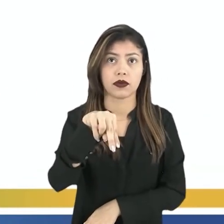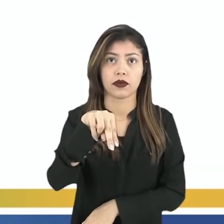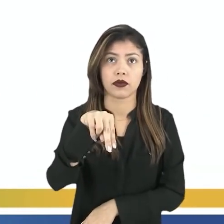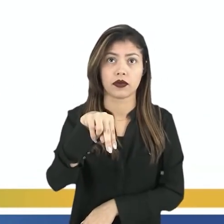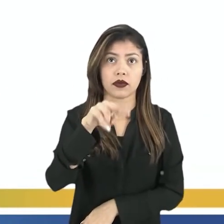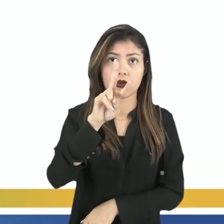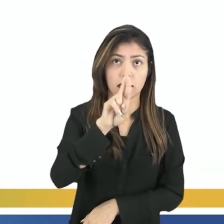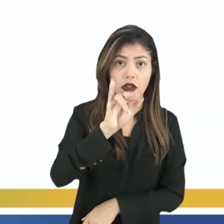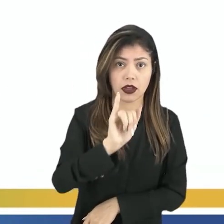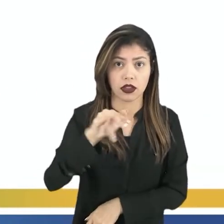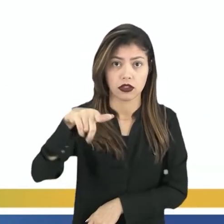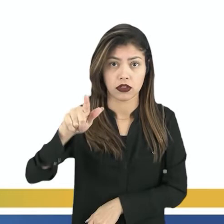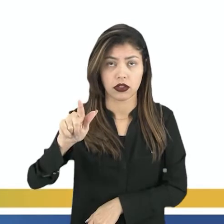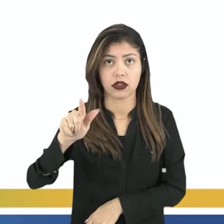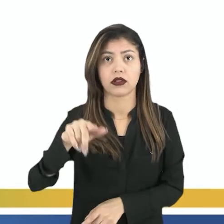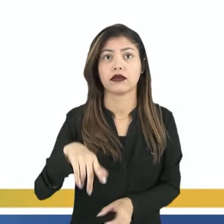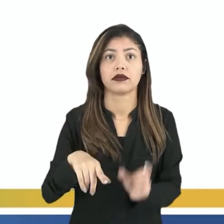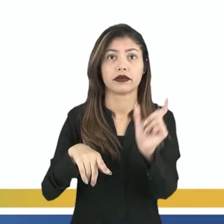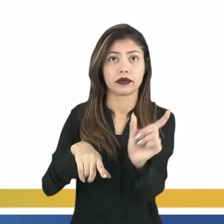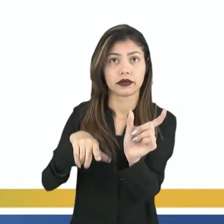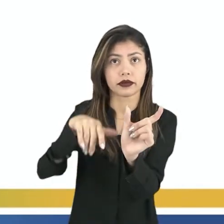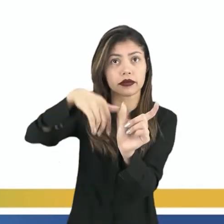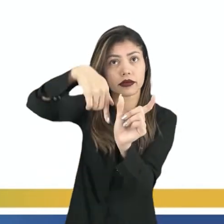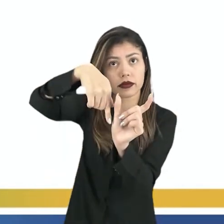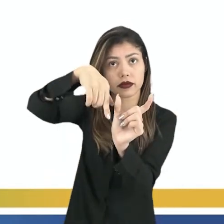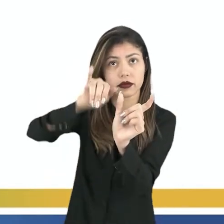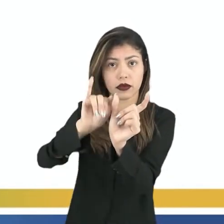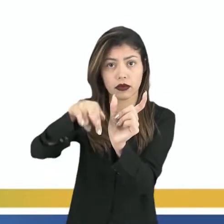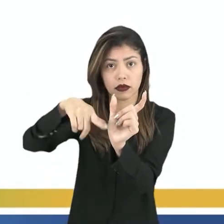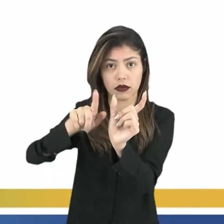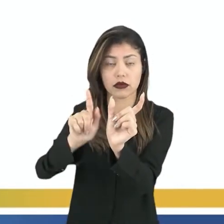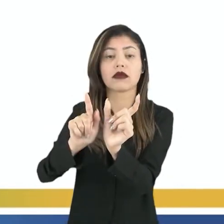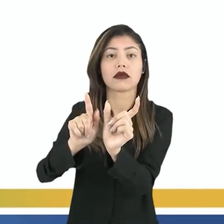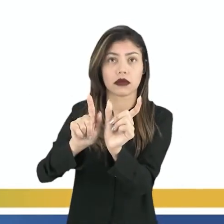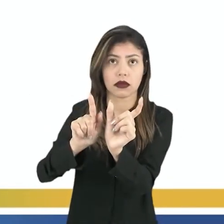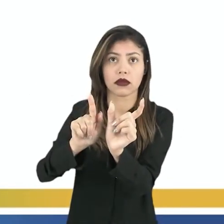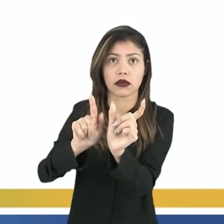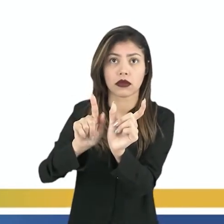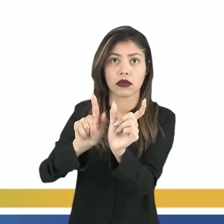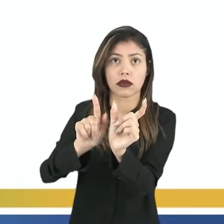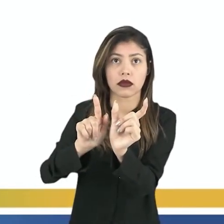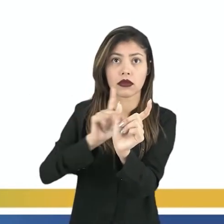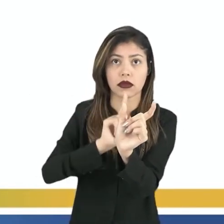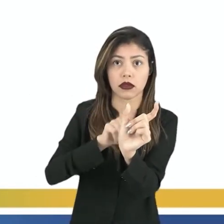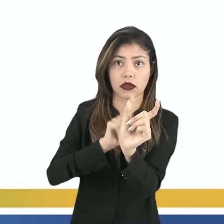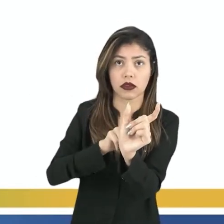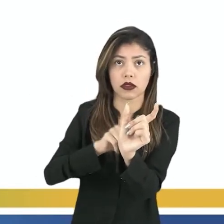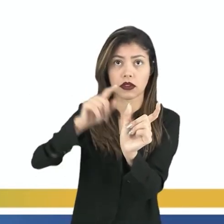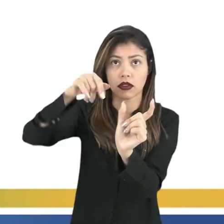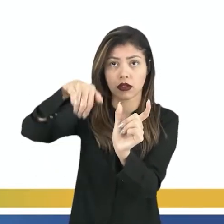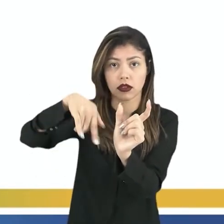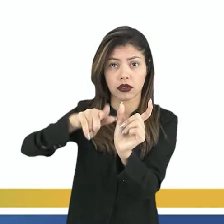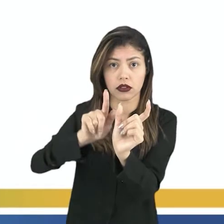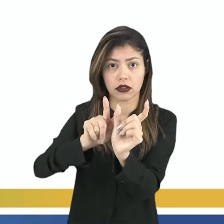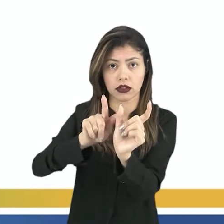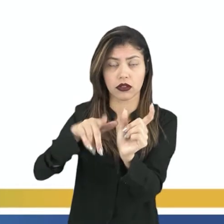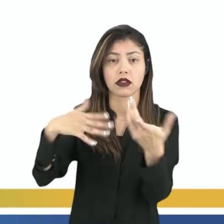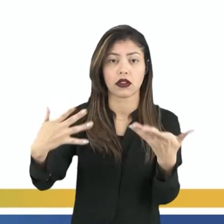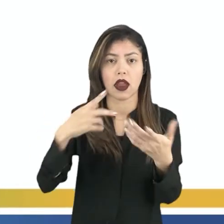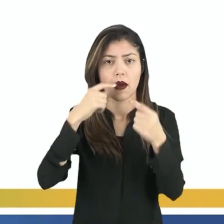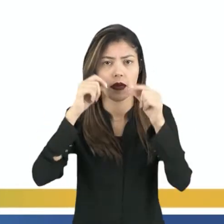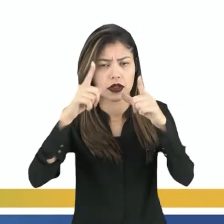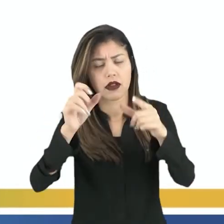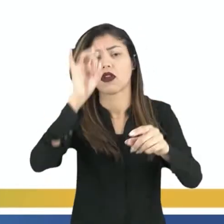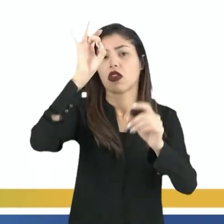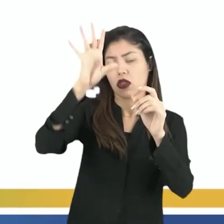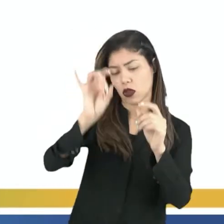correndo. Begin, começar, beginning, começando. Swim, nadar, swimming, nadando. Então, observem aí